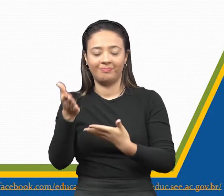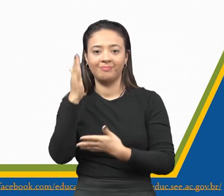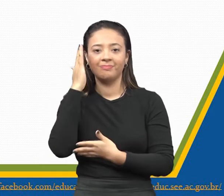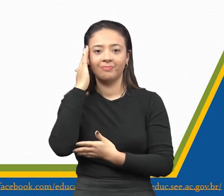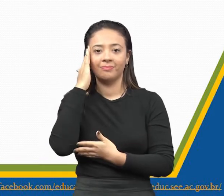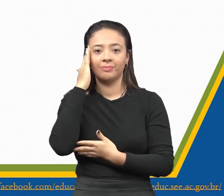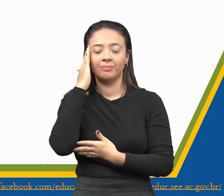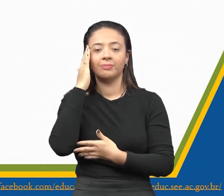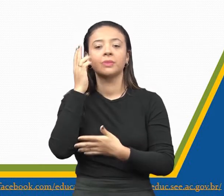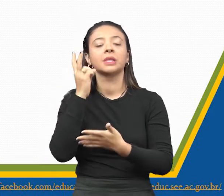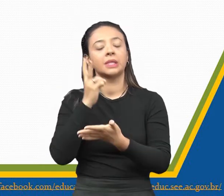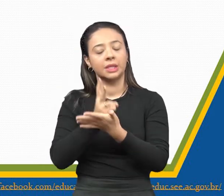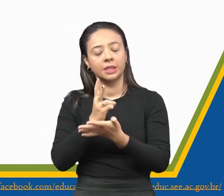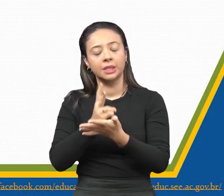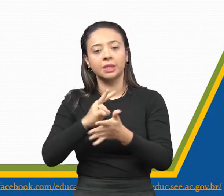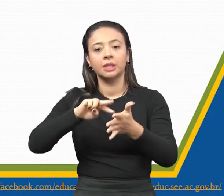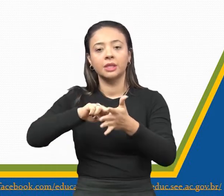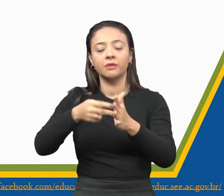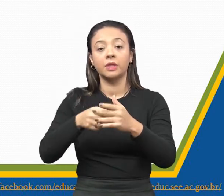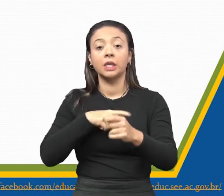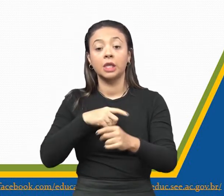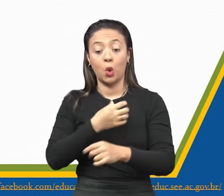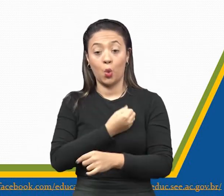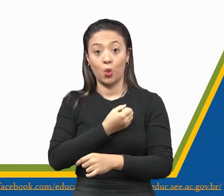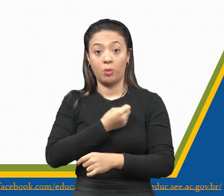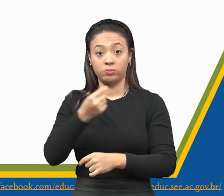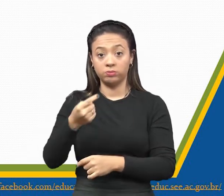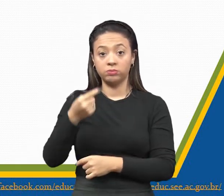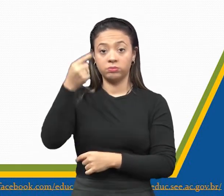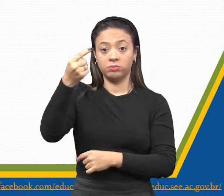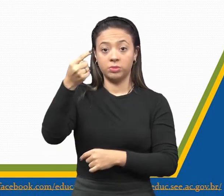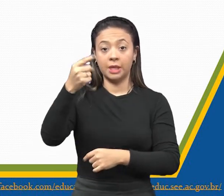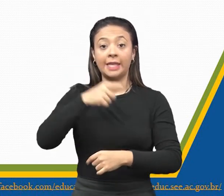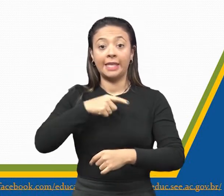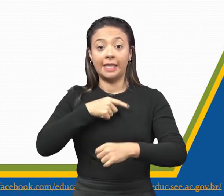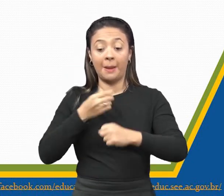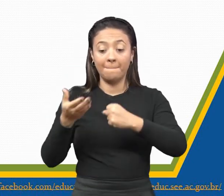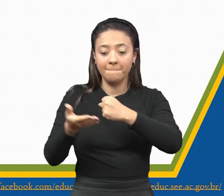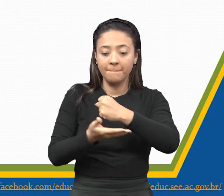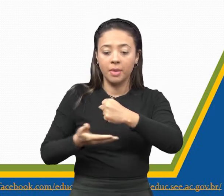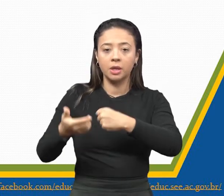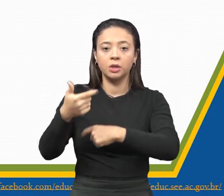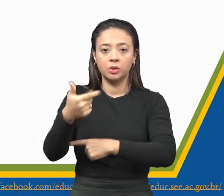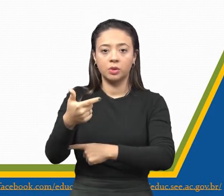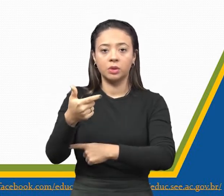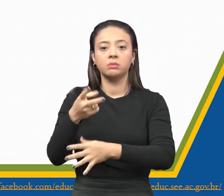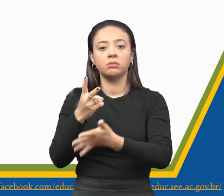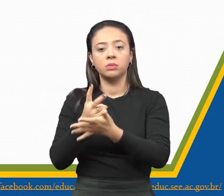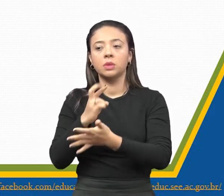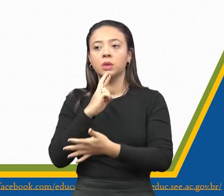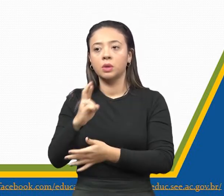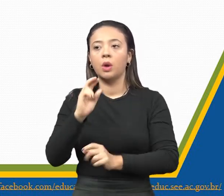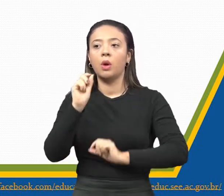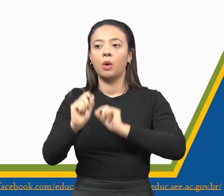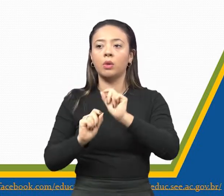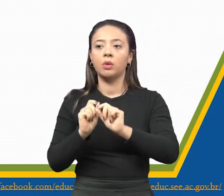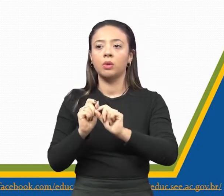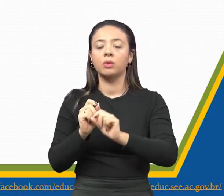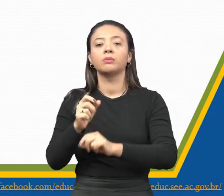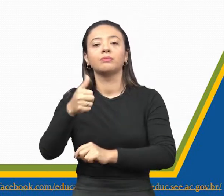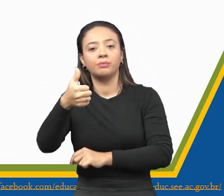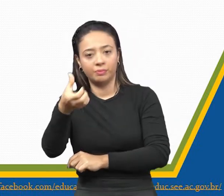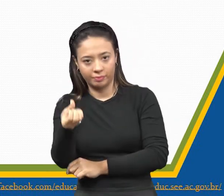que existe um número, existe um expoente que é elevado à base 2, ela vai me dar o resultado igual